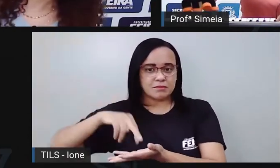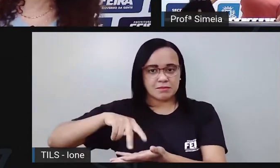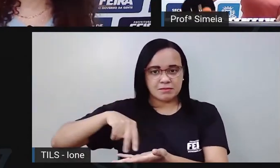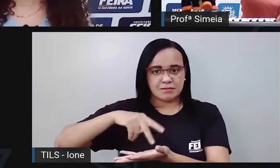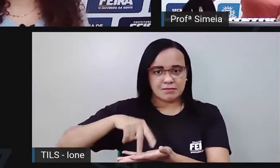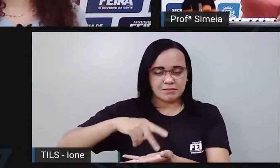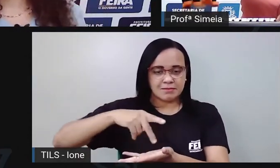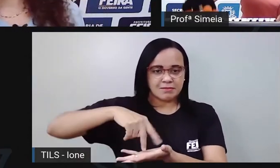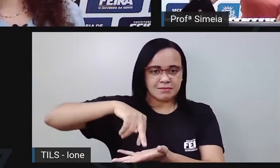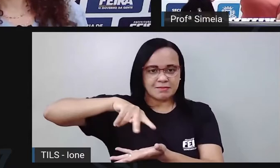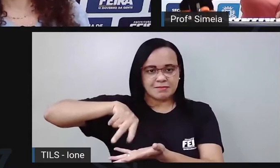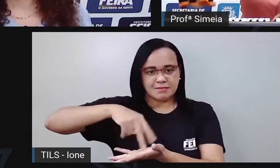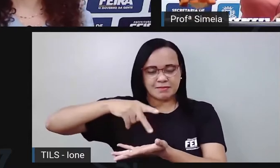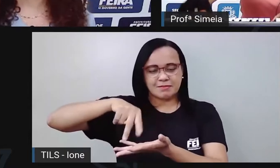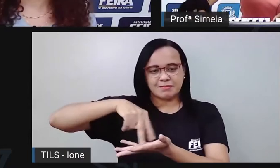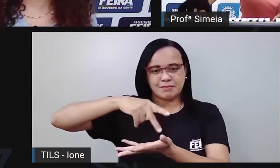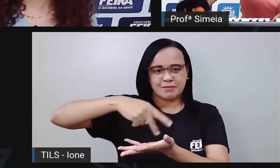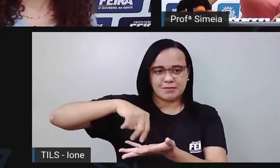bater